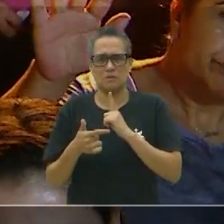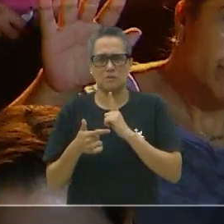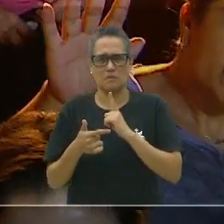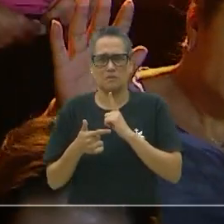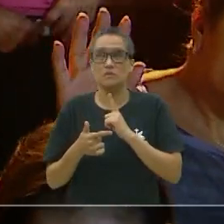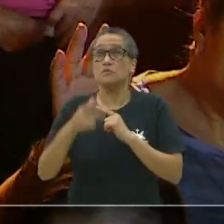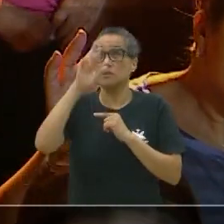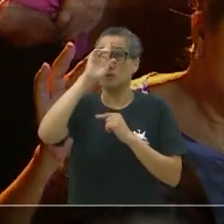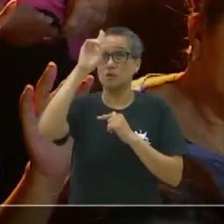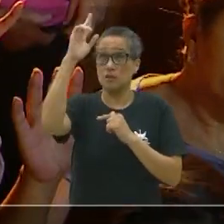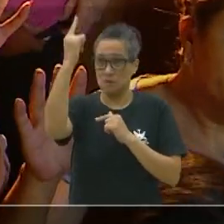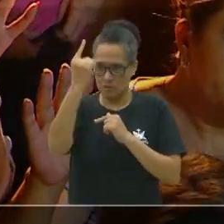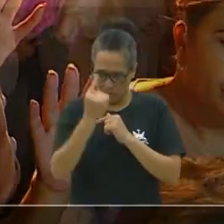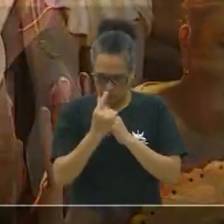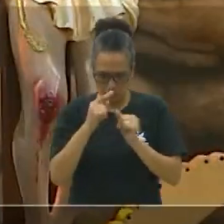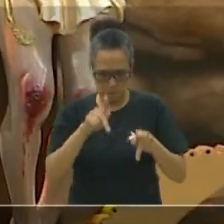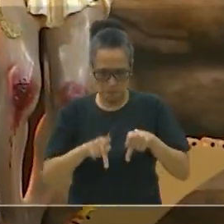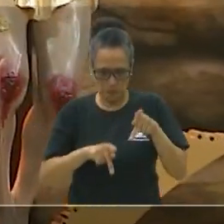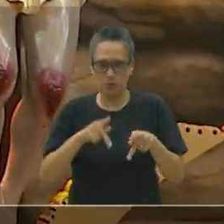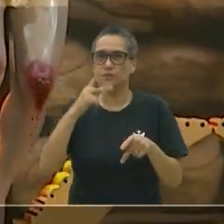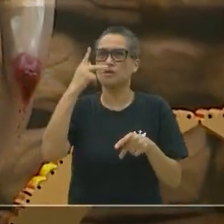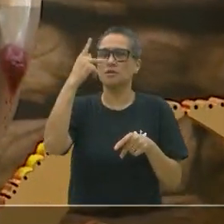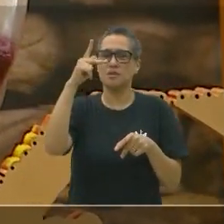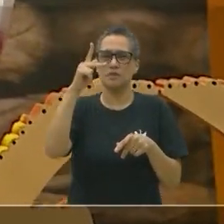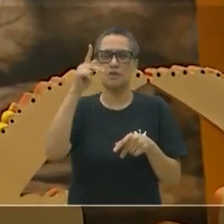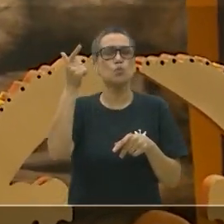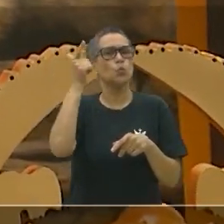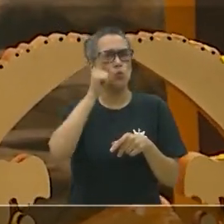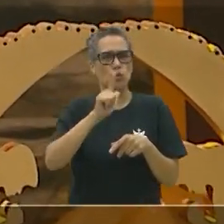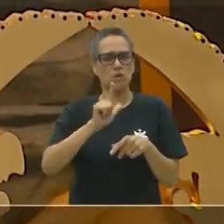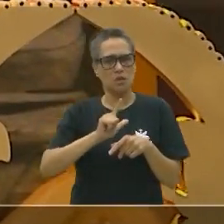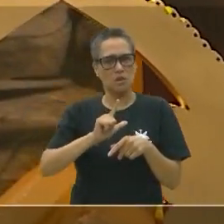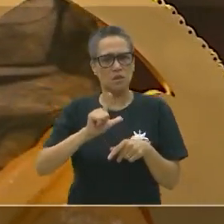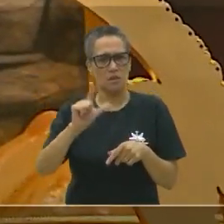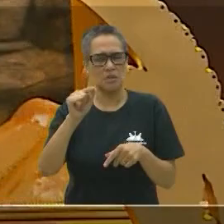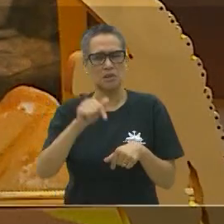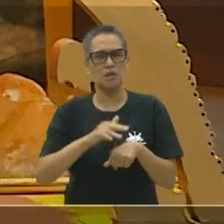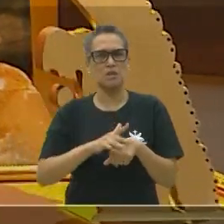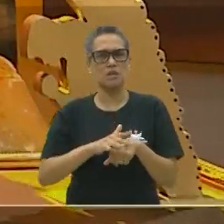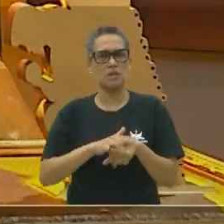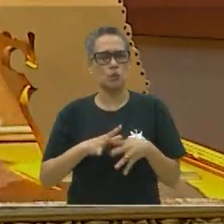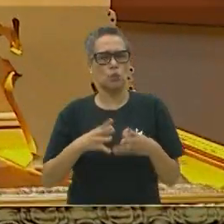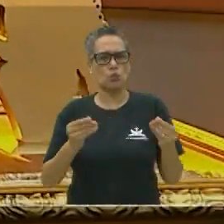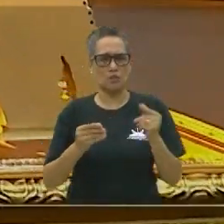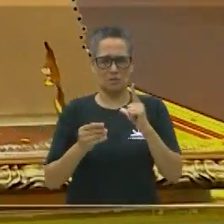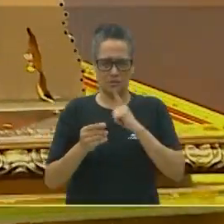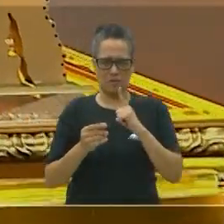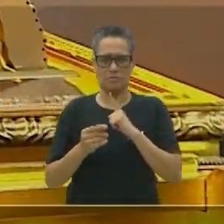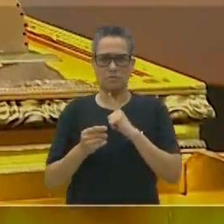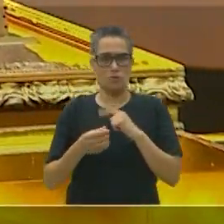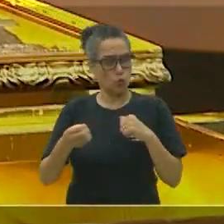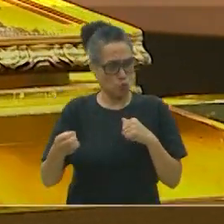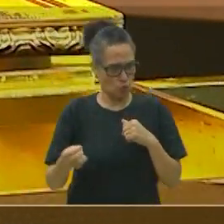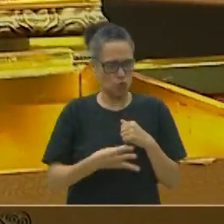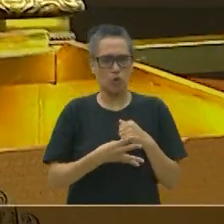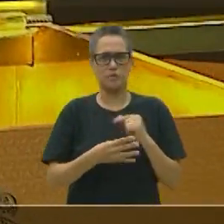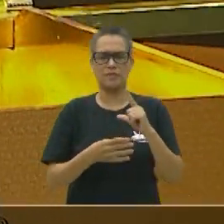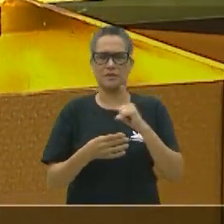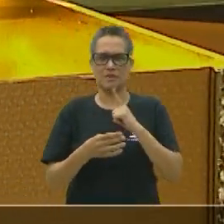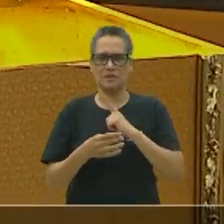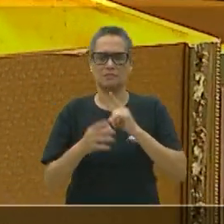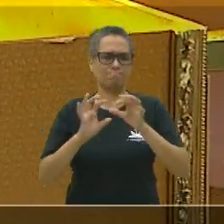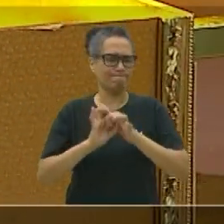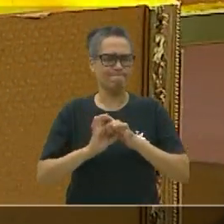E que tu trouxe aqui o teu povo para sair daqui curado, renovado e liberto